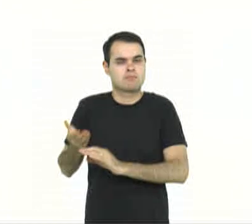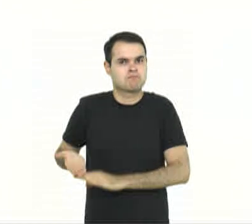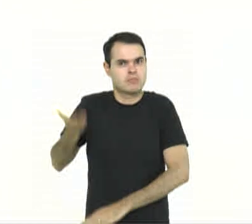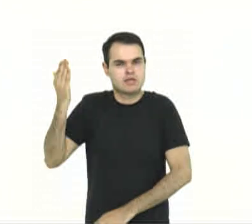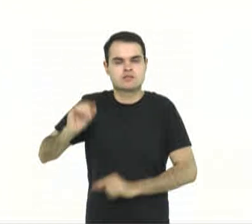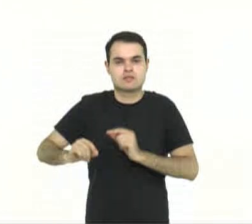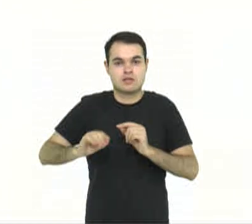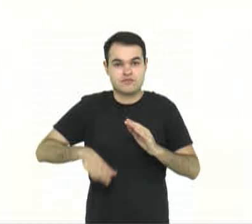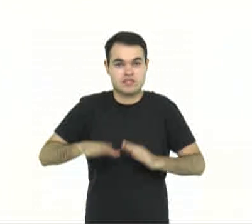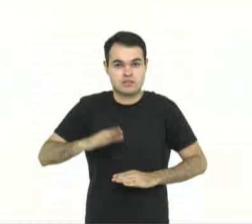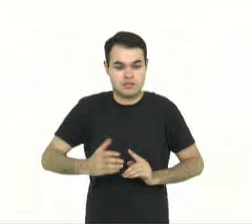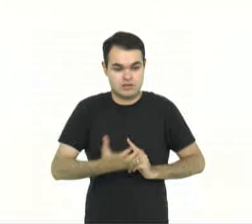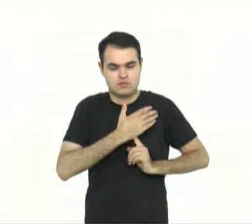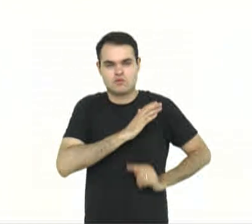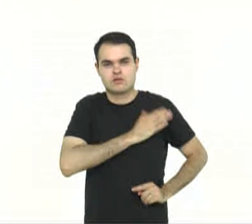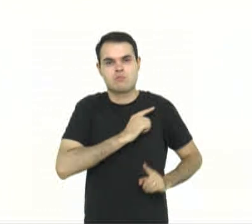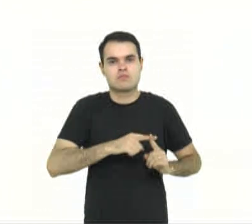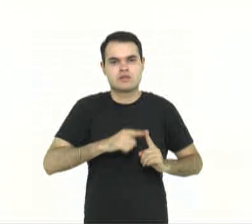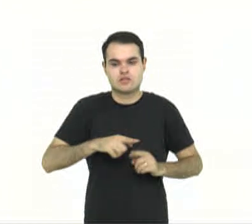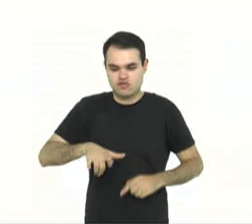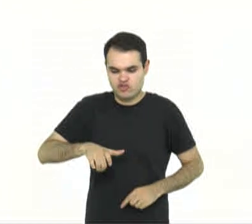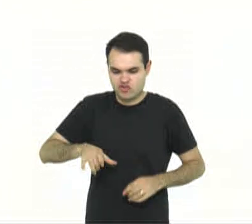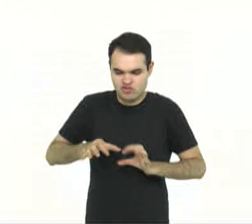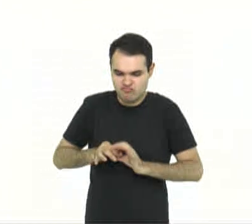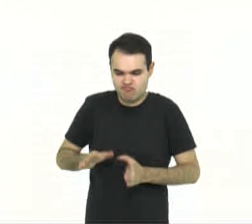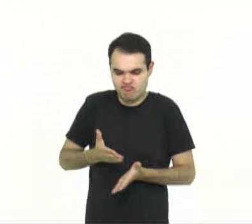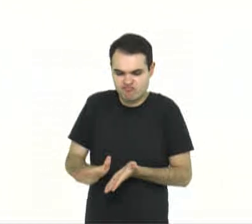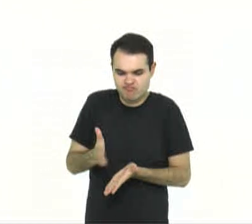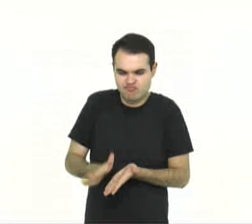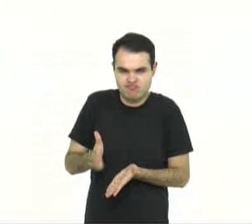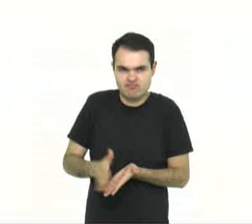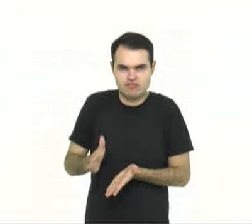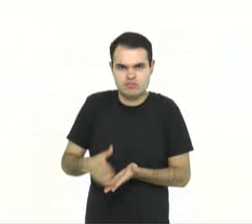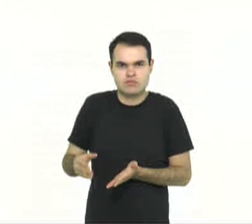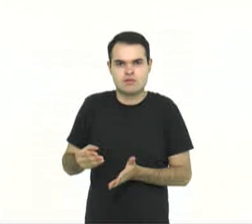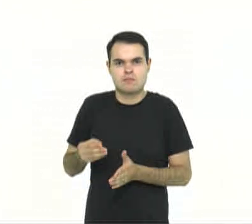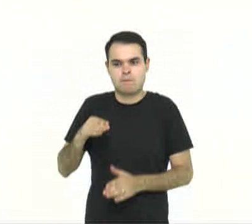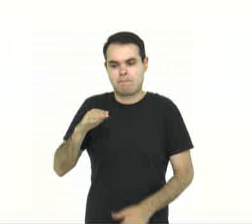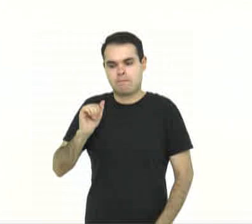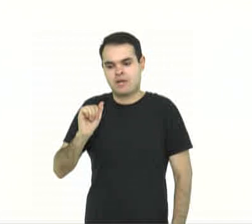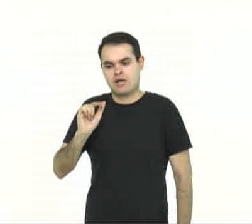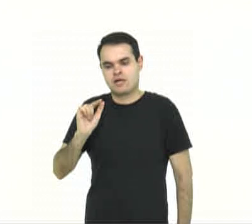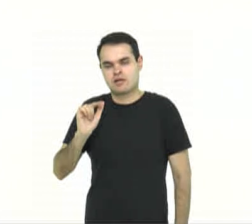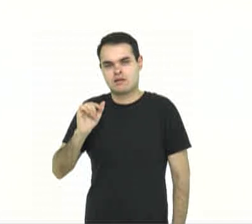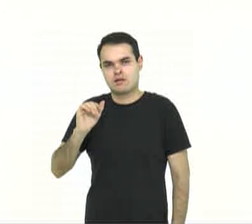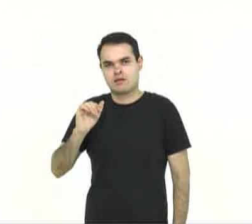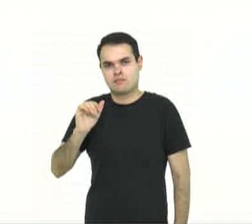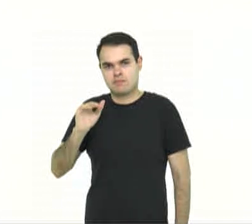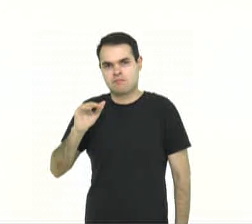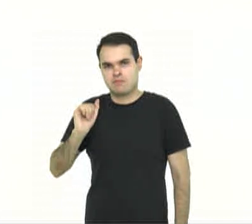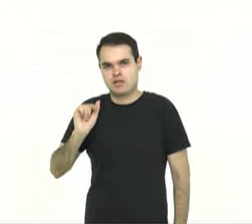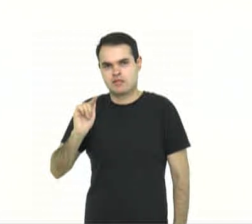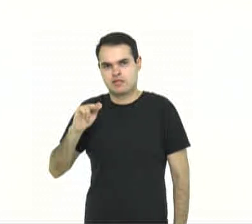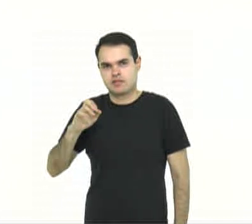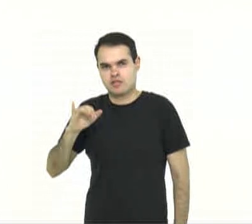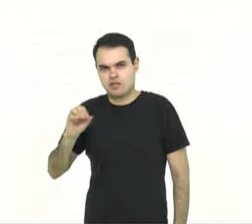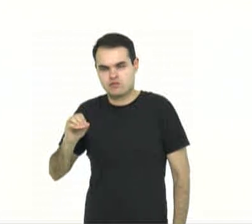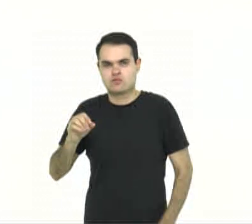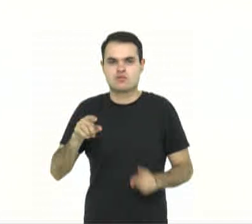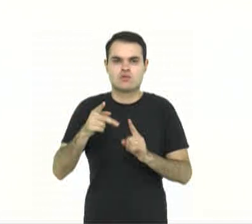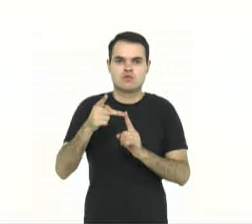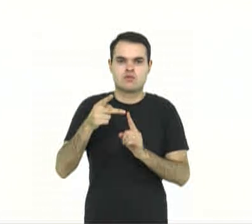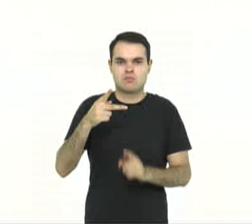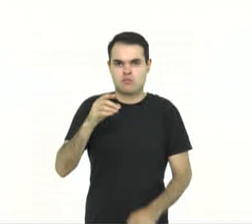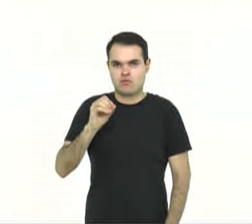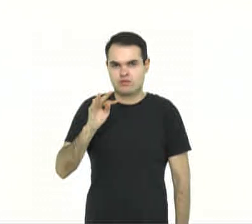o coração. É que pelo xixi são eliminados minerais como magnésio e potássio, que ajudam a manter o batimento cardíaco.